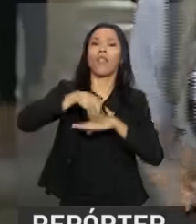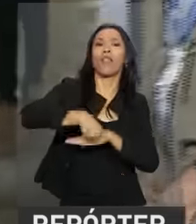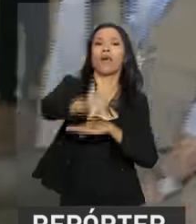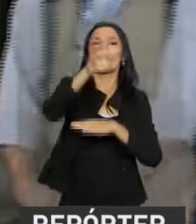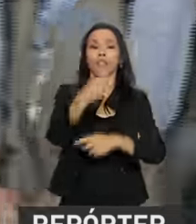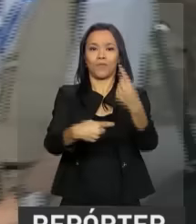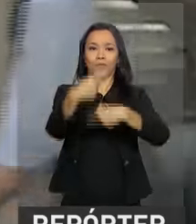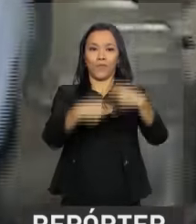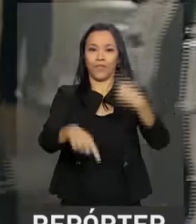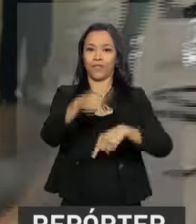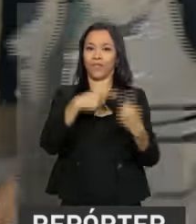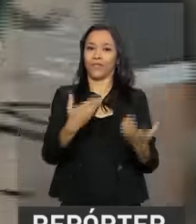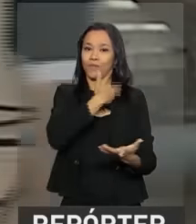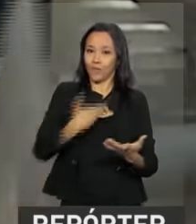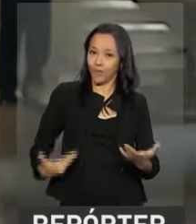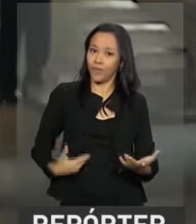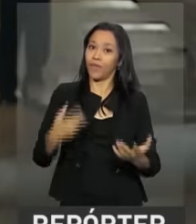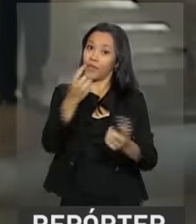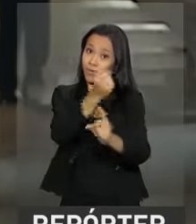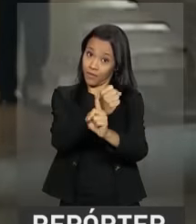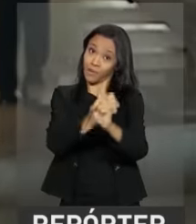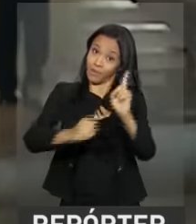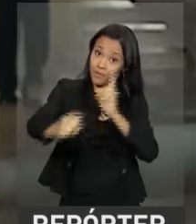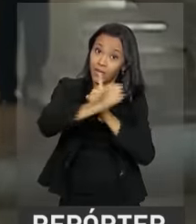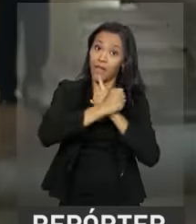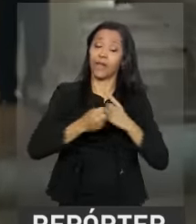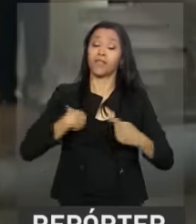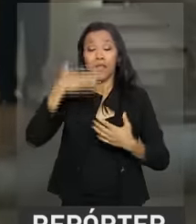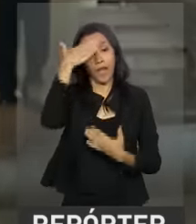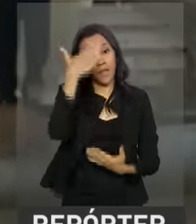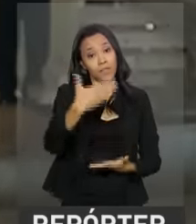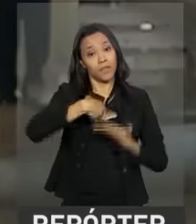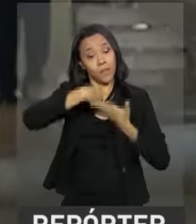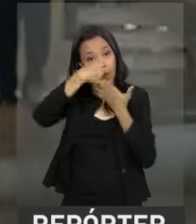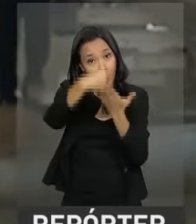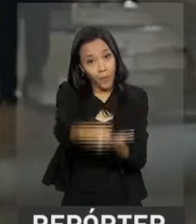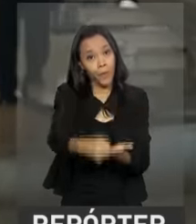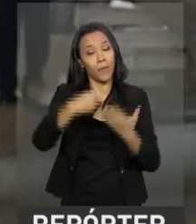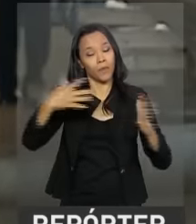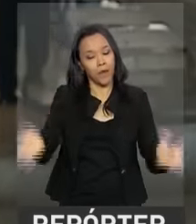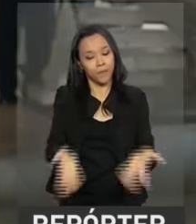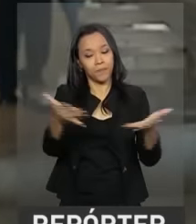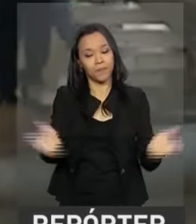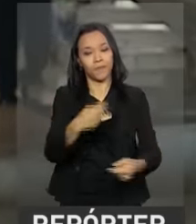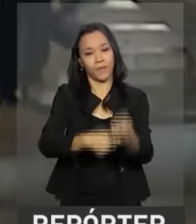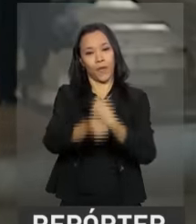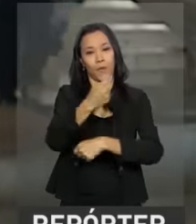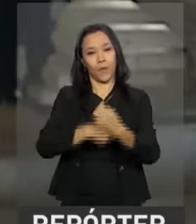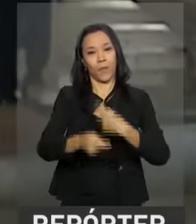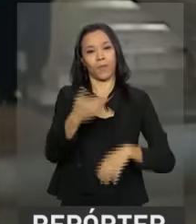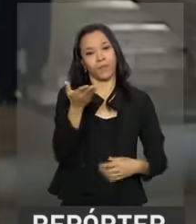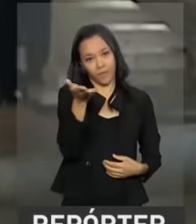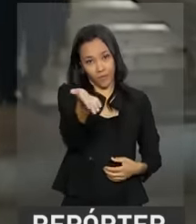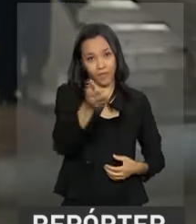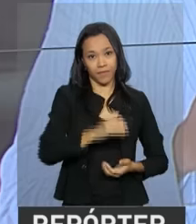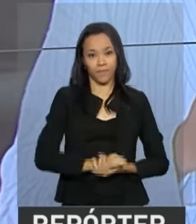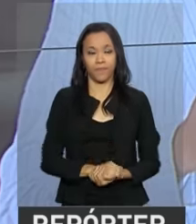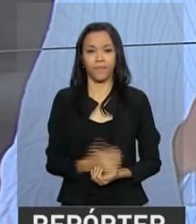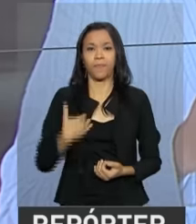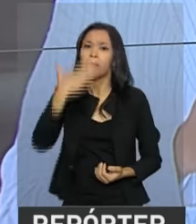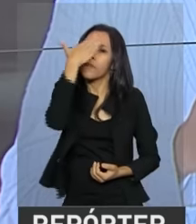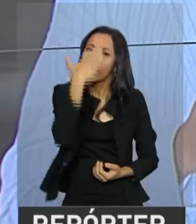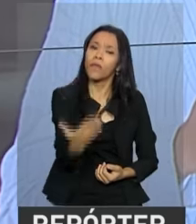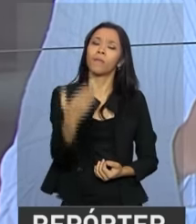à população e agradeceu o apoio na busca pelo desenvolvimento e pelo crescimento econômico. Renata, é com você.